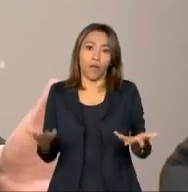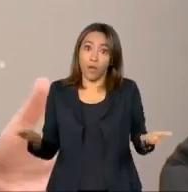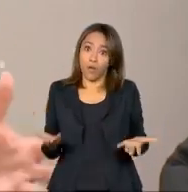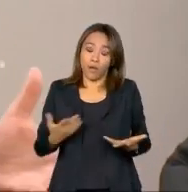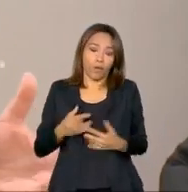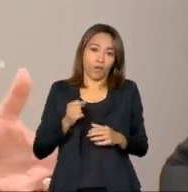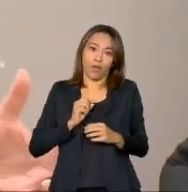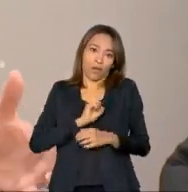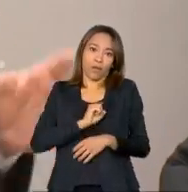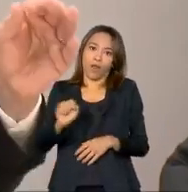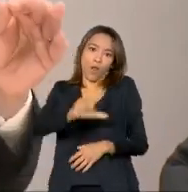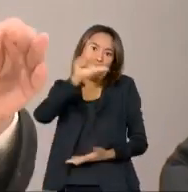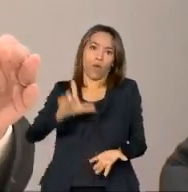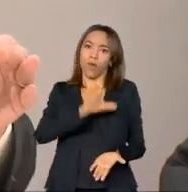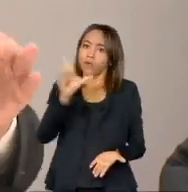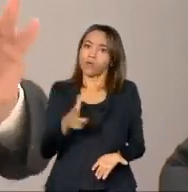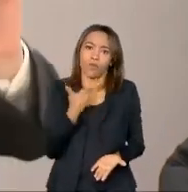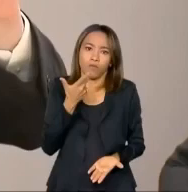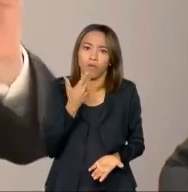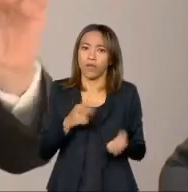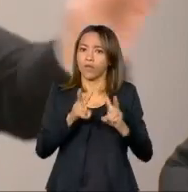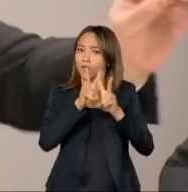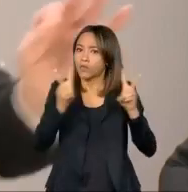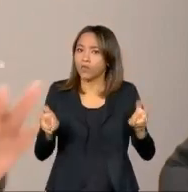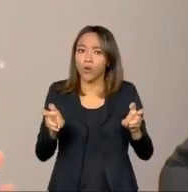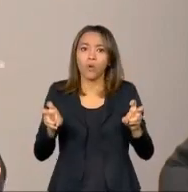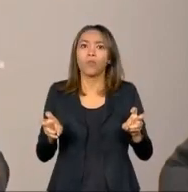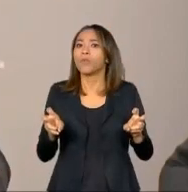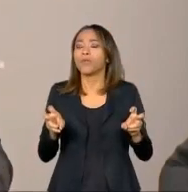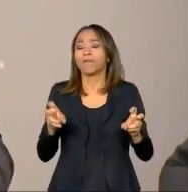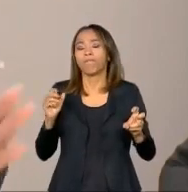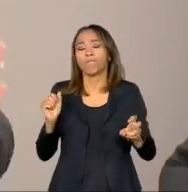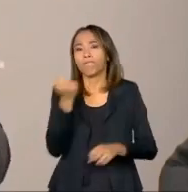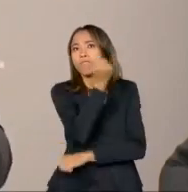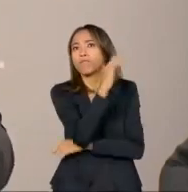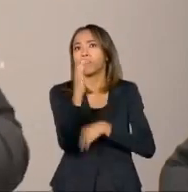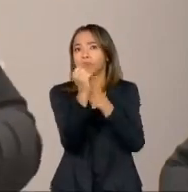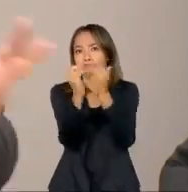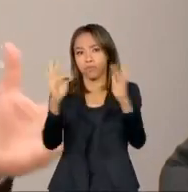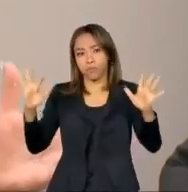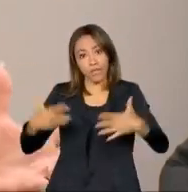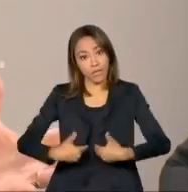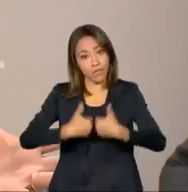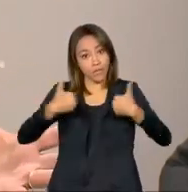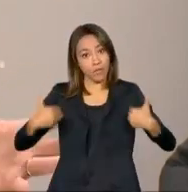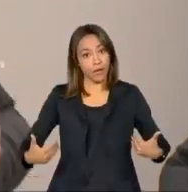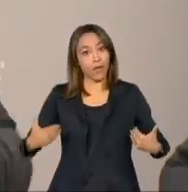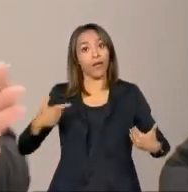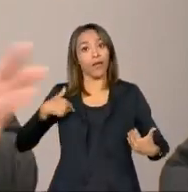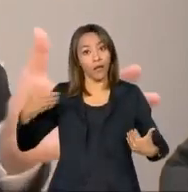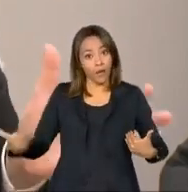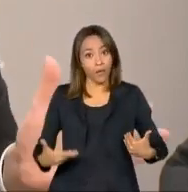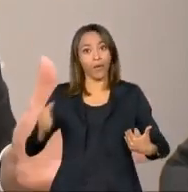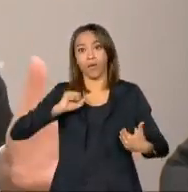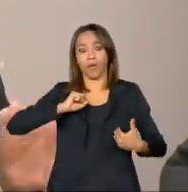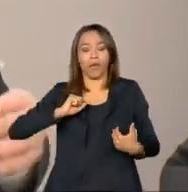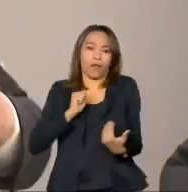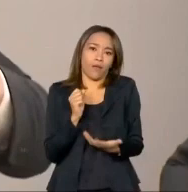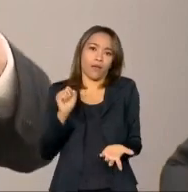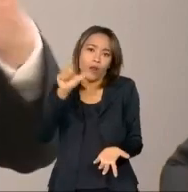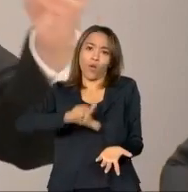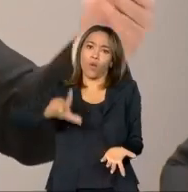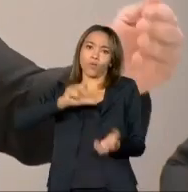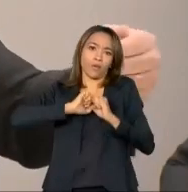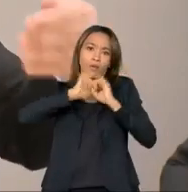óbvio você tratar de meio ambiente numa pasta separada. Antigamente não era tão óbvio assim, agora é óbvio, né?